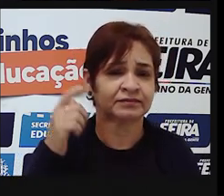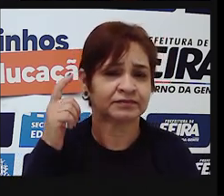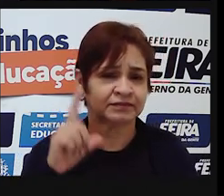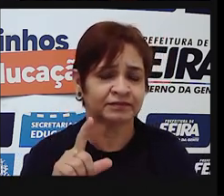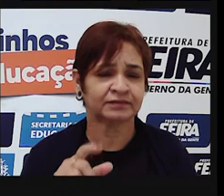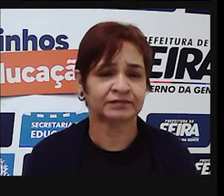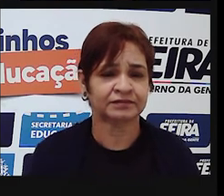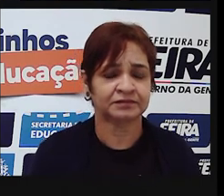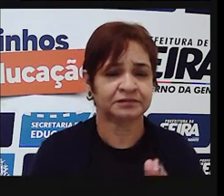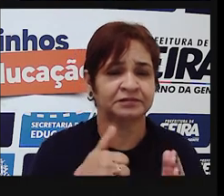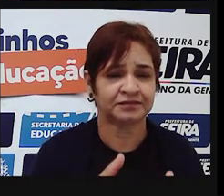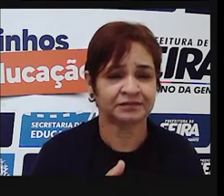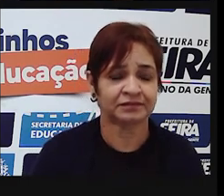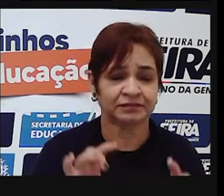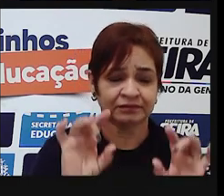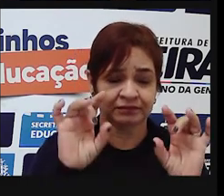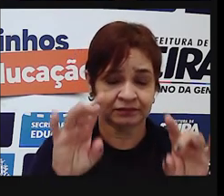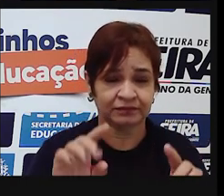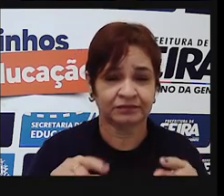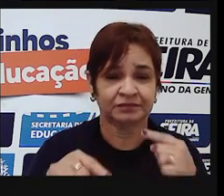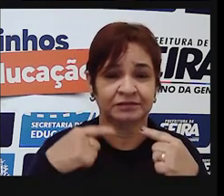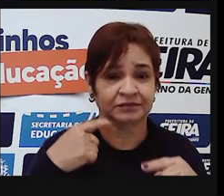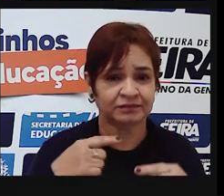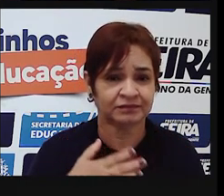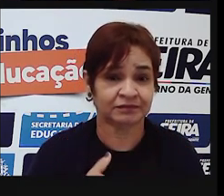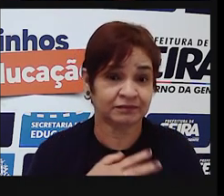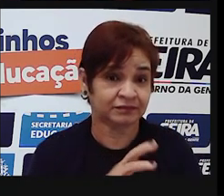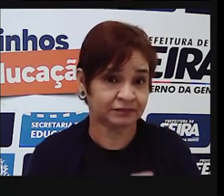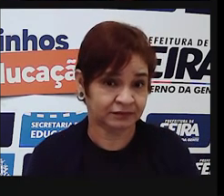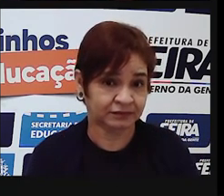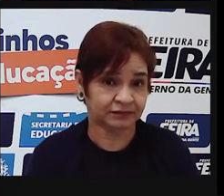dedicar somente à música.